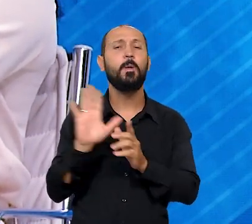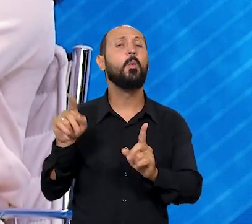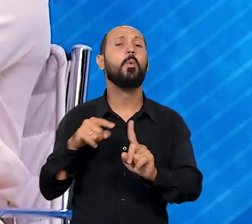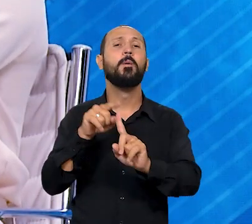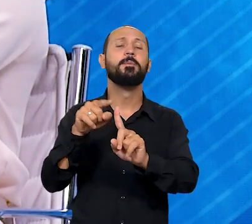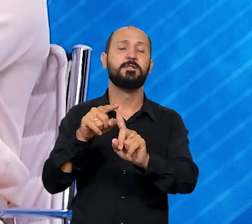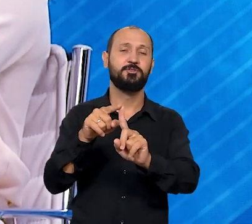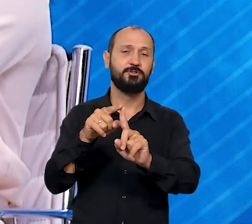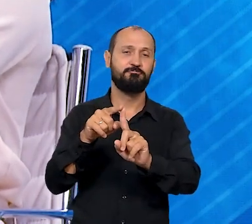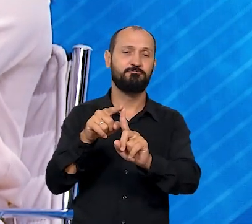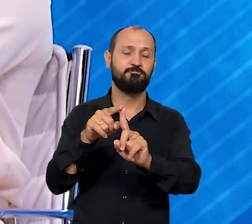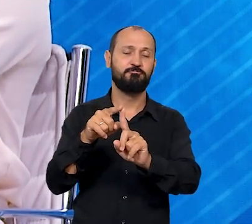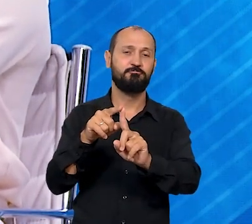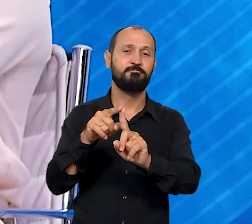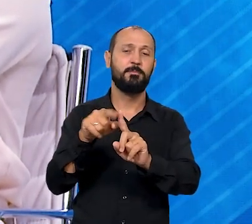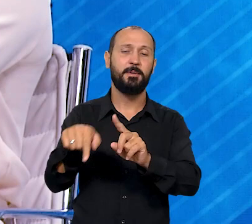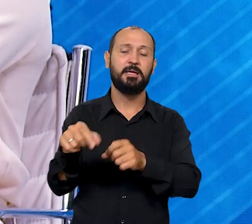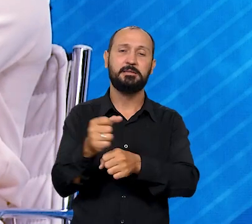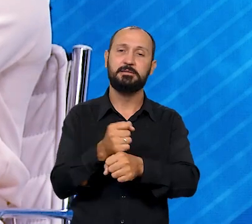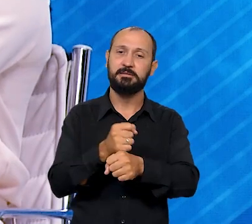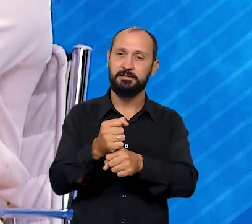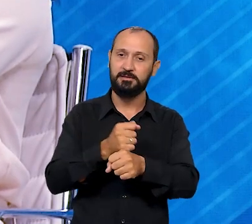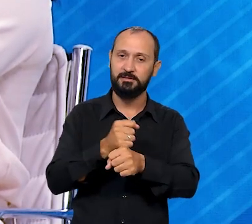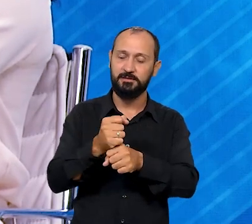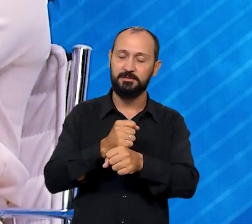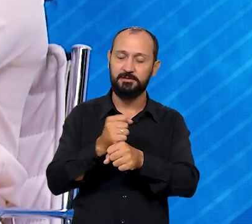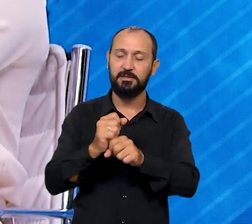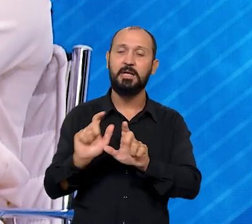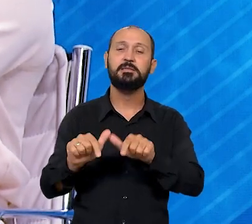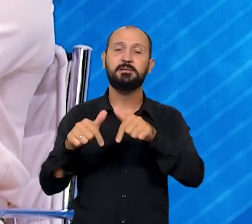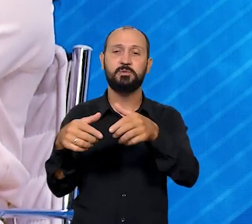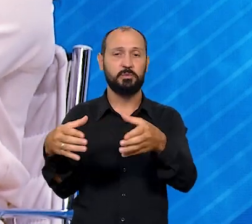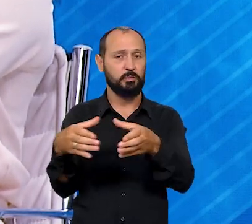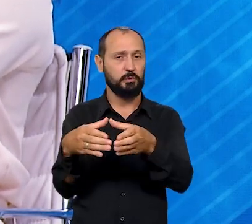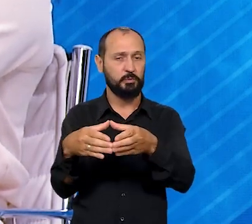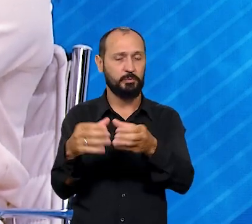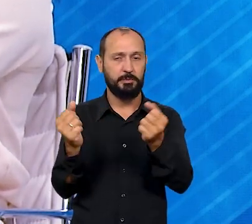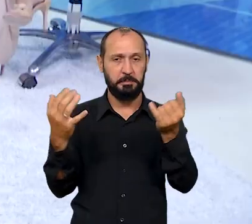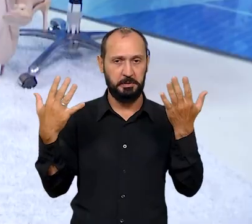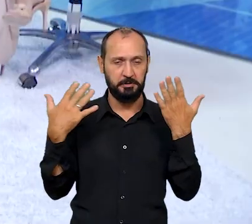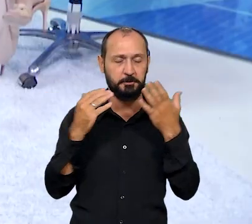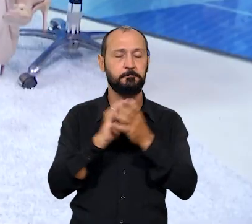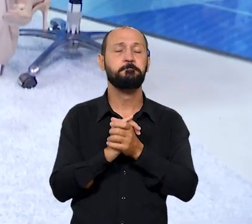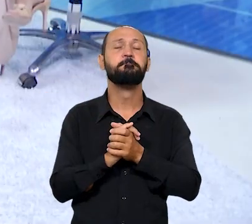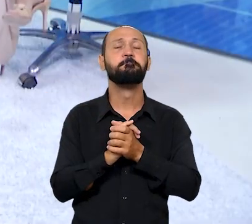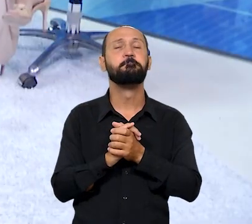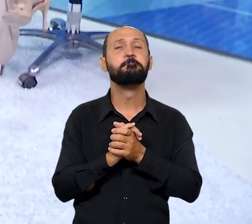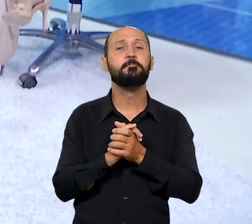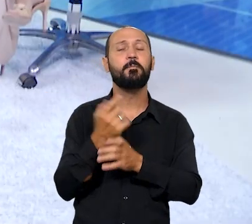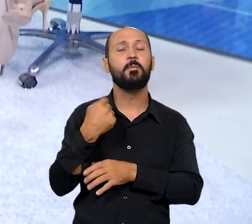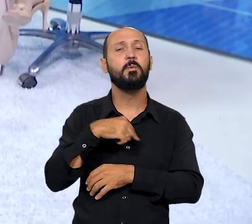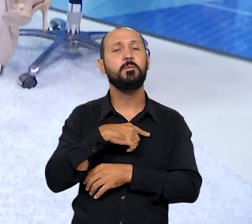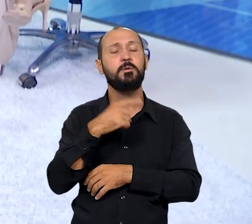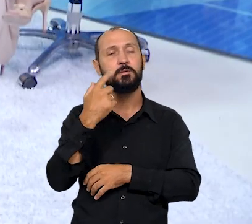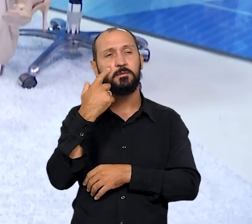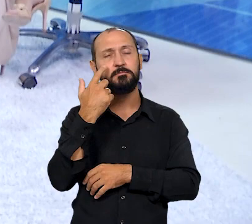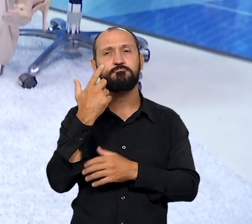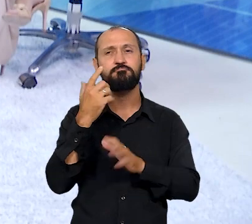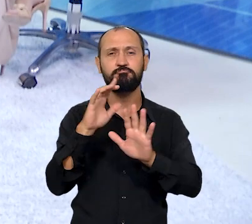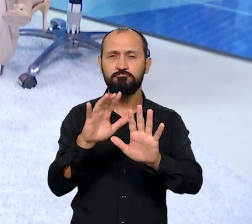são aí os objetivos, né, para esse ano, das ações da comissão? A gente está,